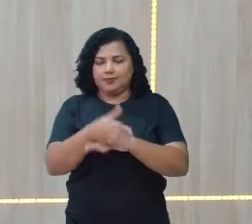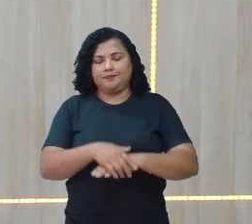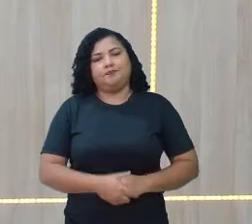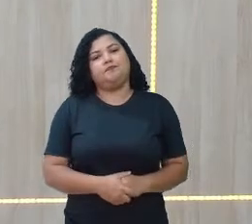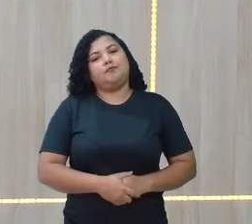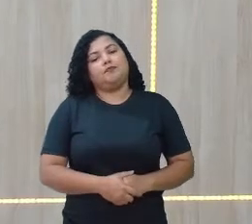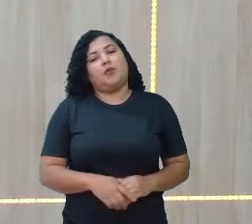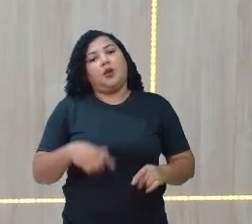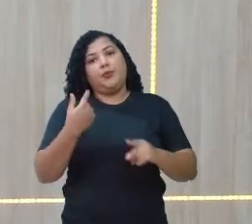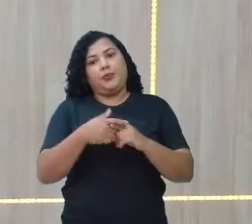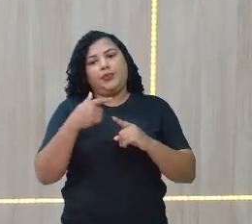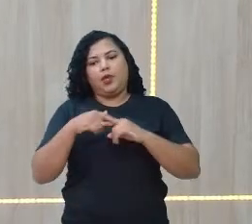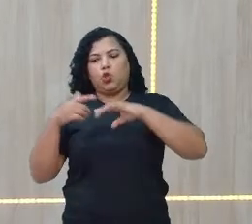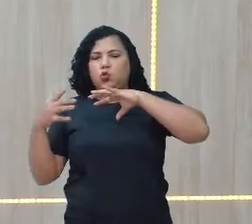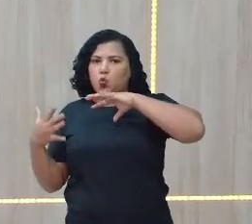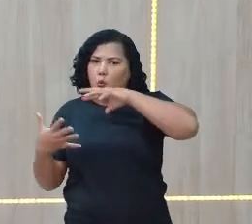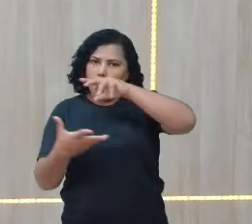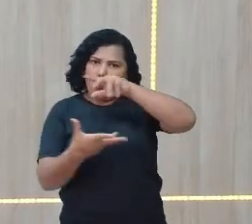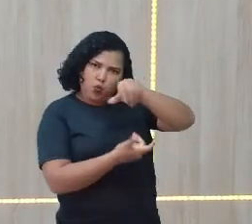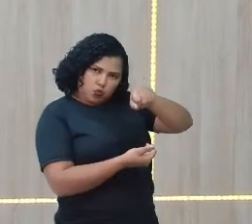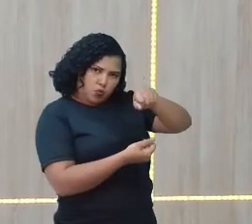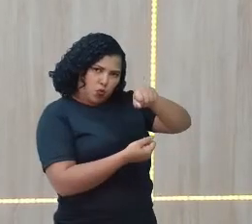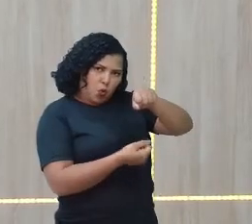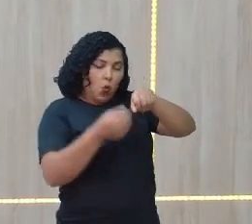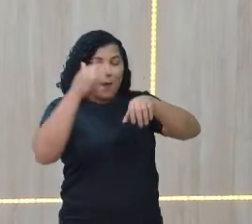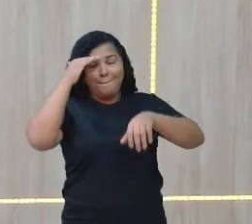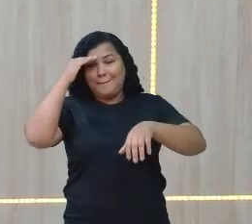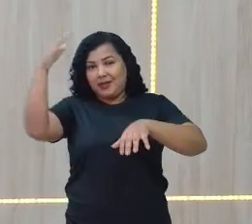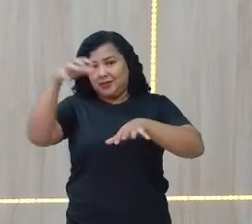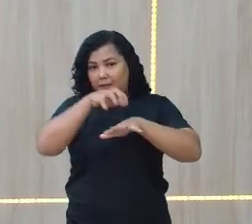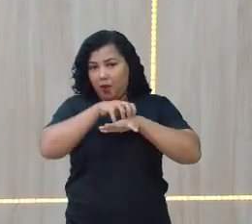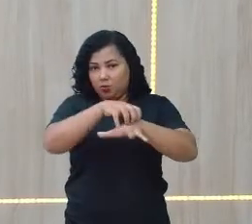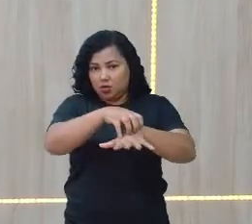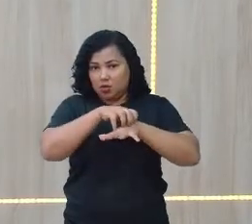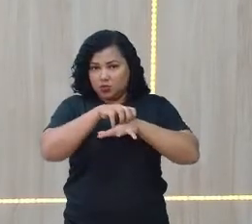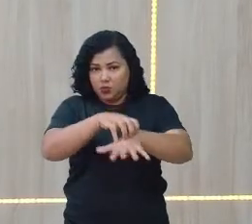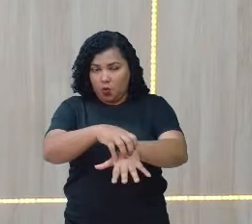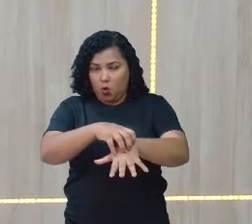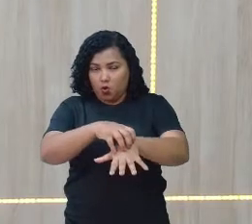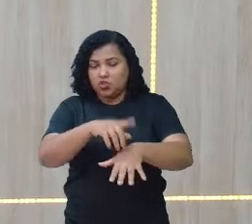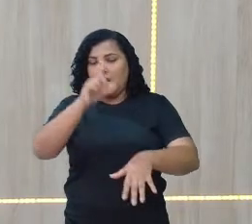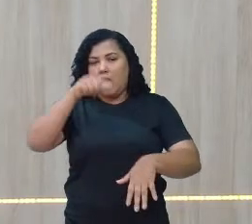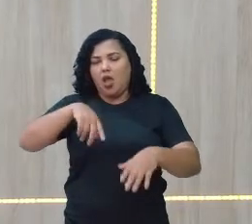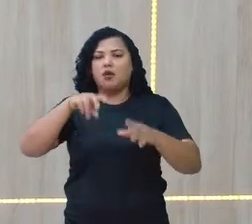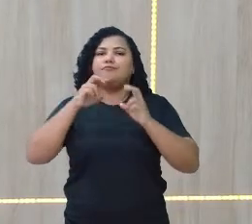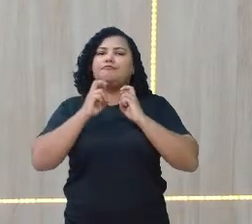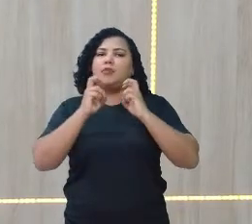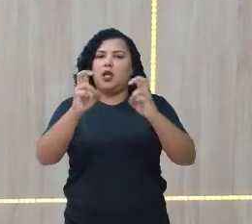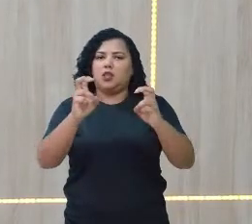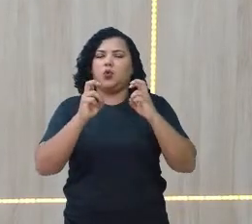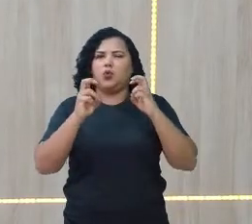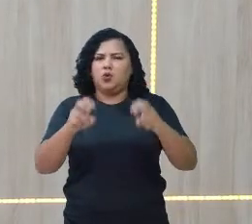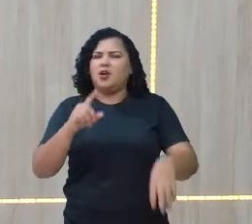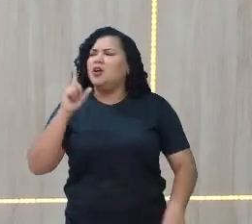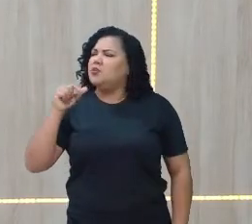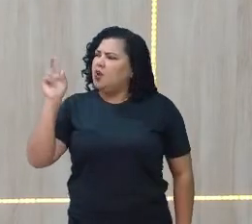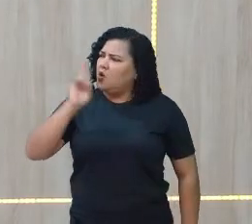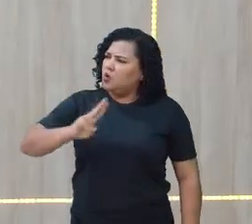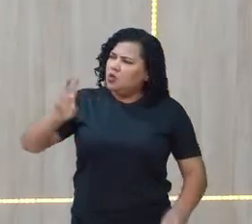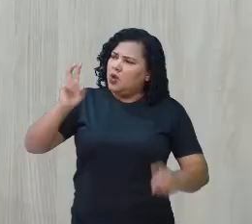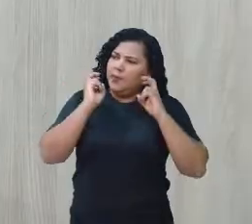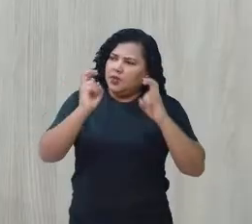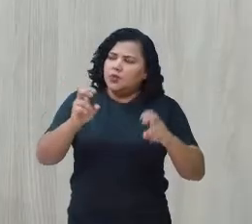fato de que no mundo é o principal meio de transporte urbano, professora Rosângela. Ele tem essa característica de ser massificado. Já usou o trem do